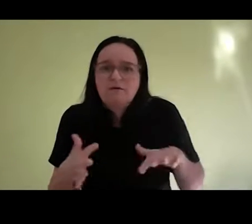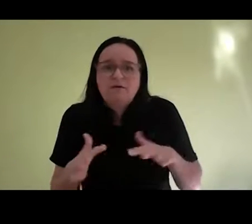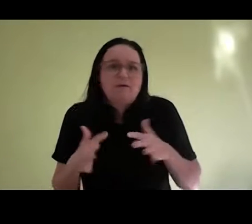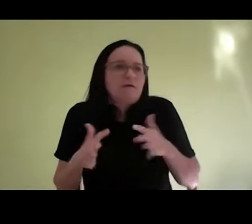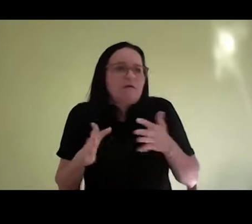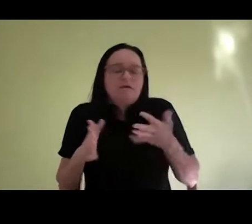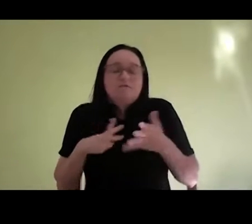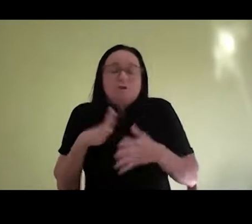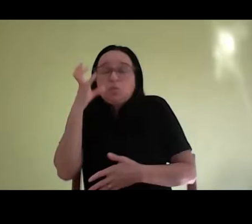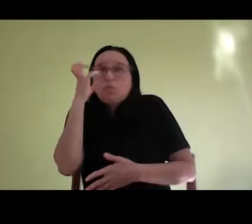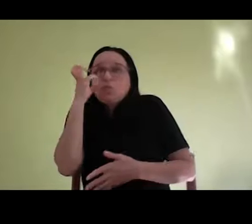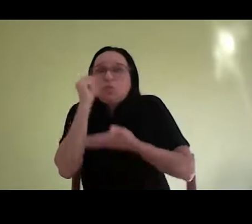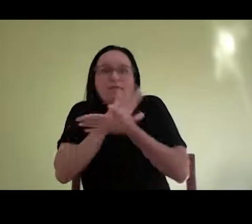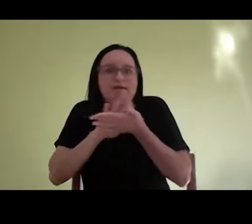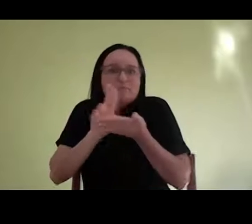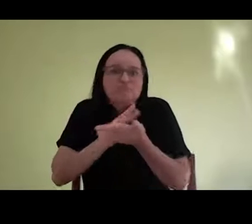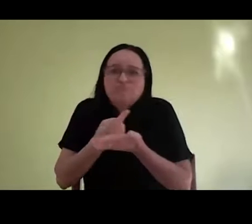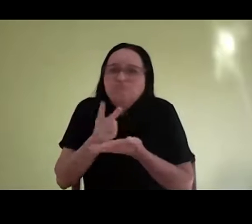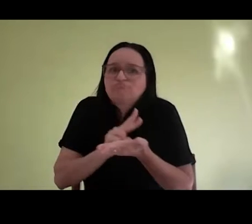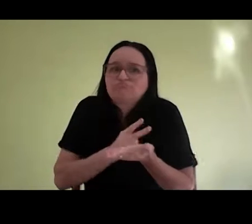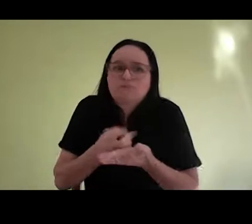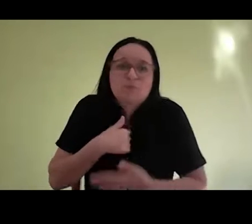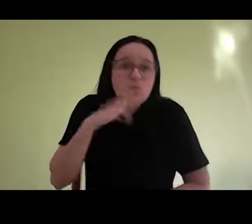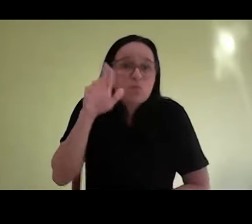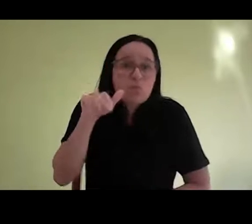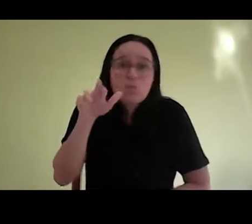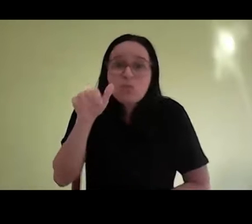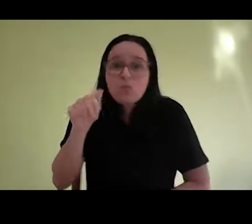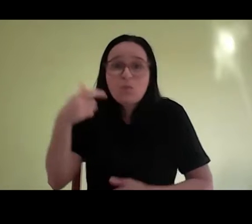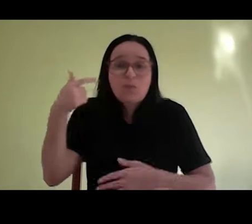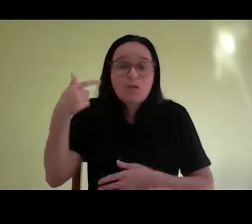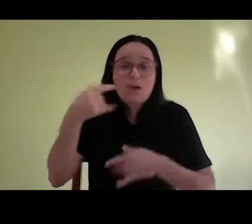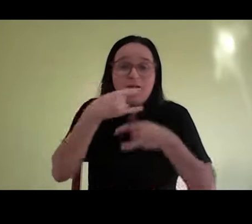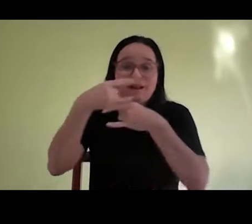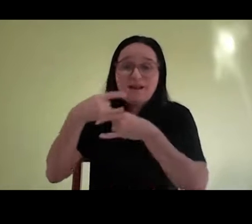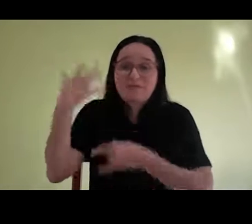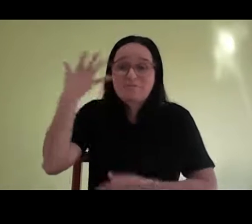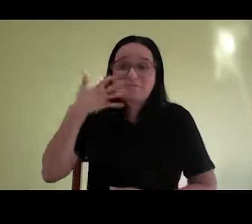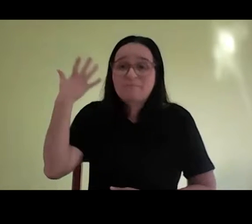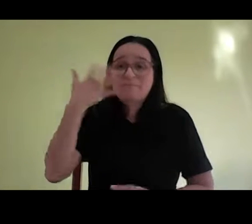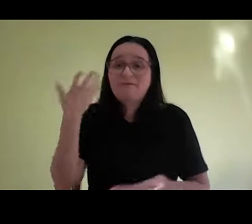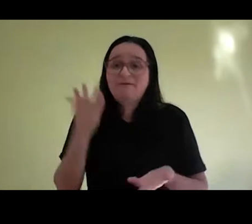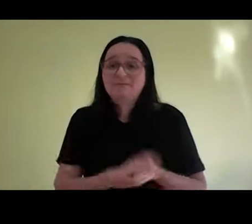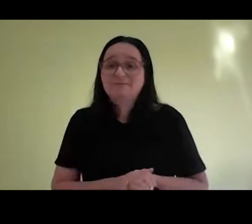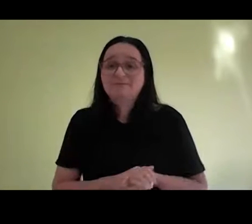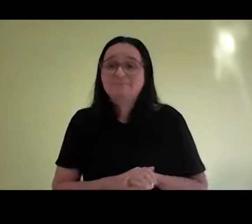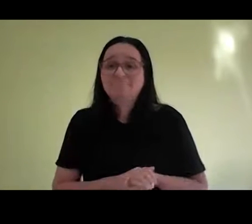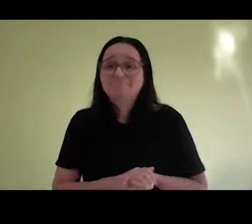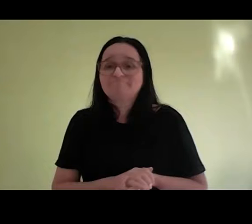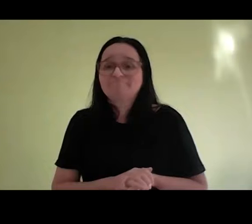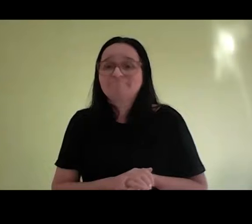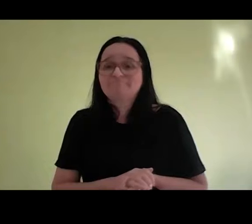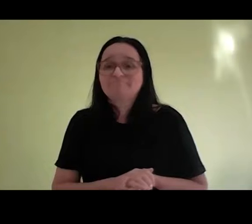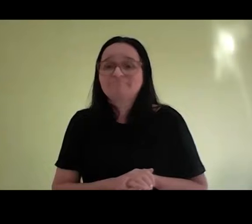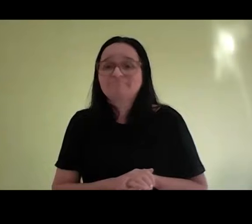porque eu nunca tinha feito um webinar na minha vida. aí eu tirei o slide, tá? Eu só deixo dois,